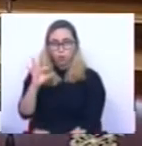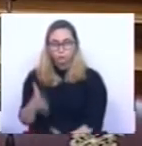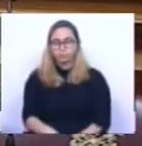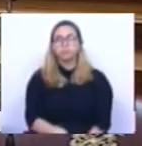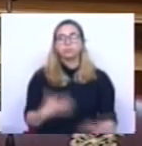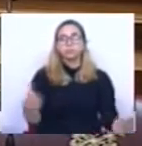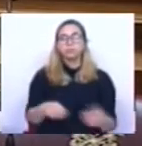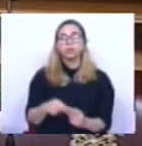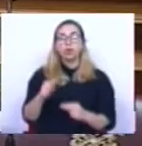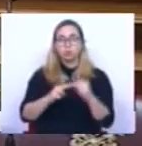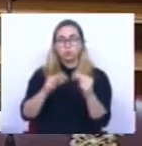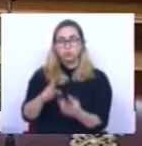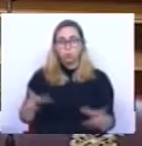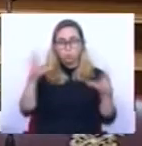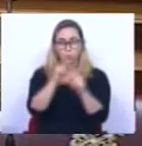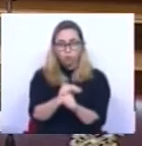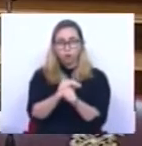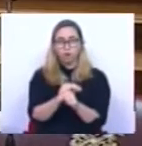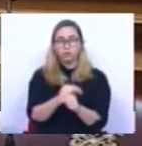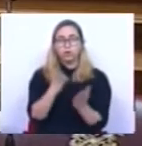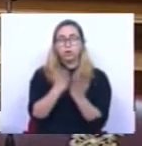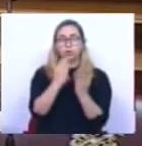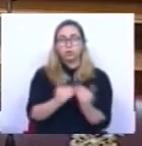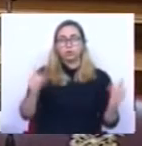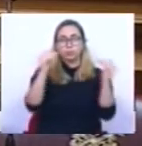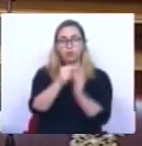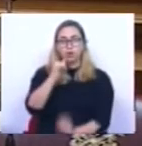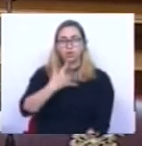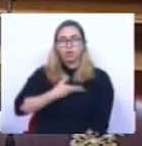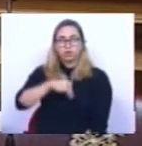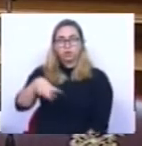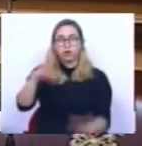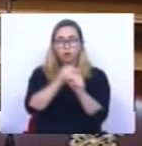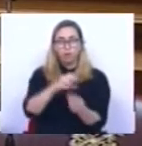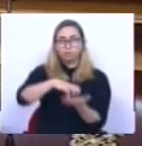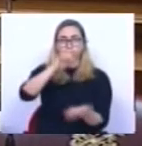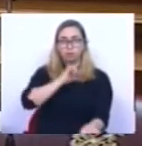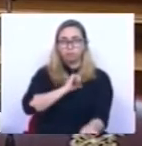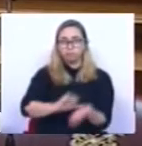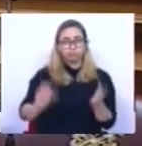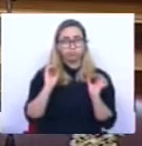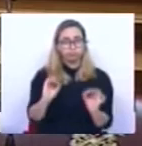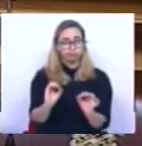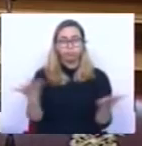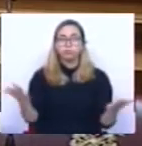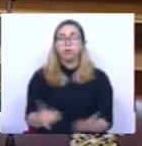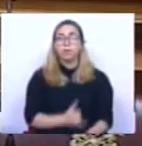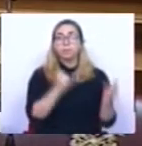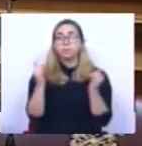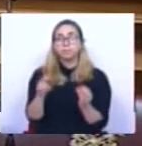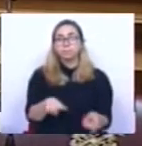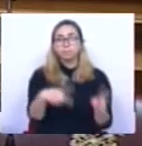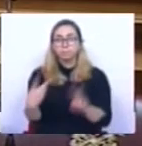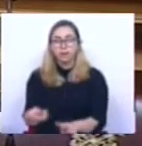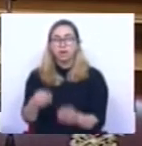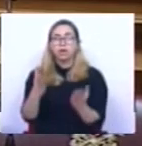Nesta reestruturação, a Escola Superior de Gestão de Idanha Nova perde a sua sede naquele município, passando esta para o espaço da Escola Superior de Educação e,